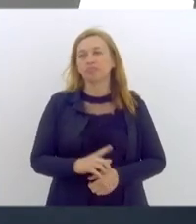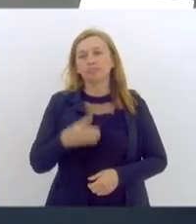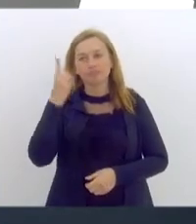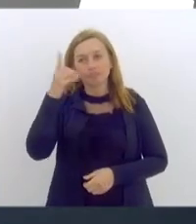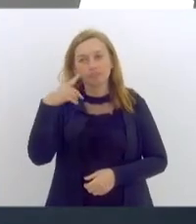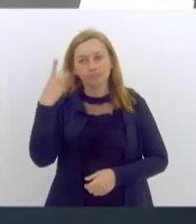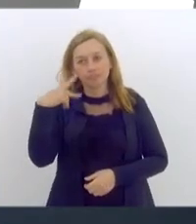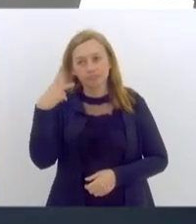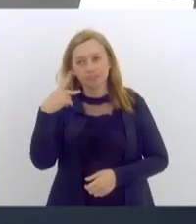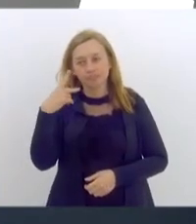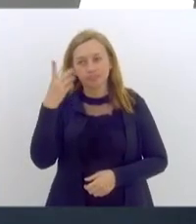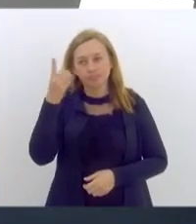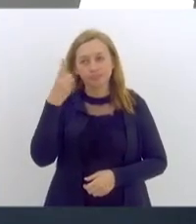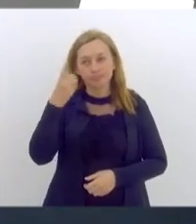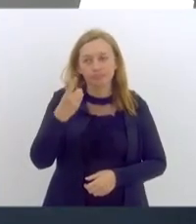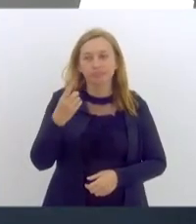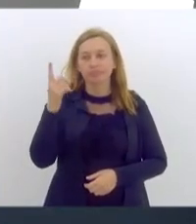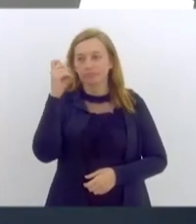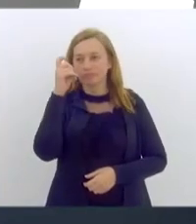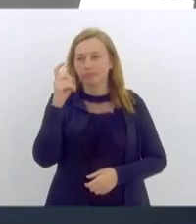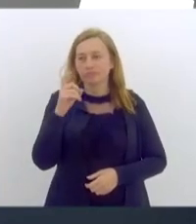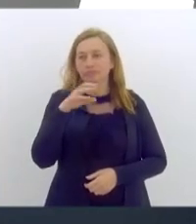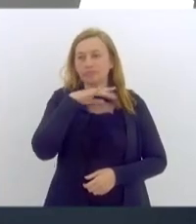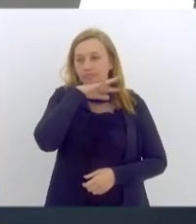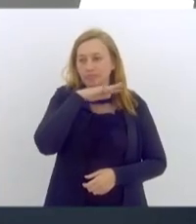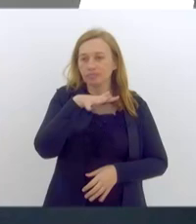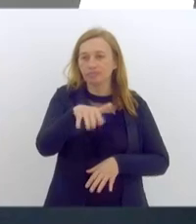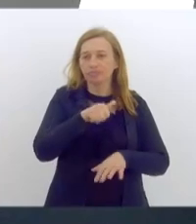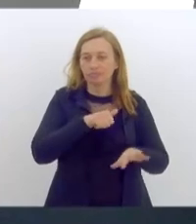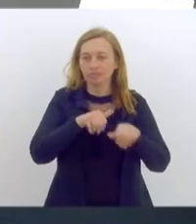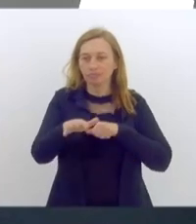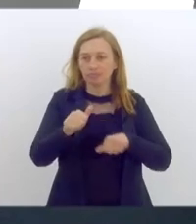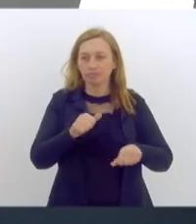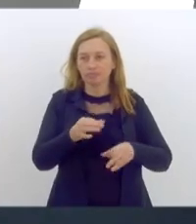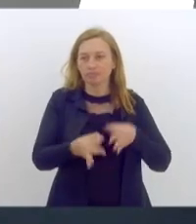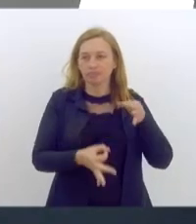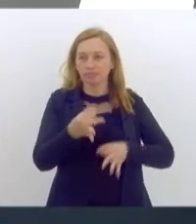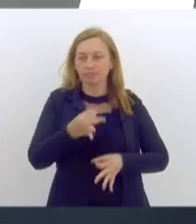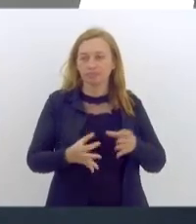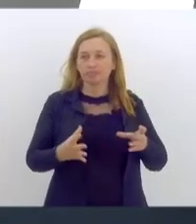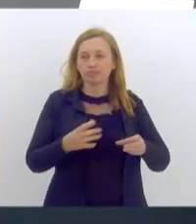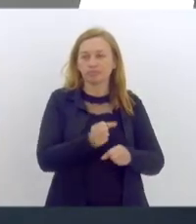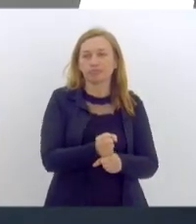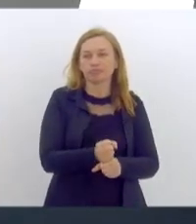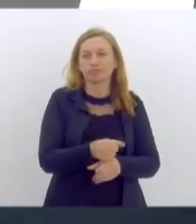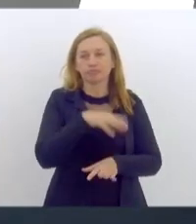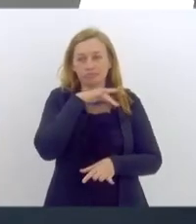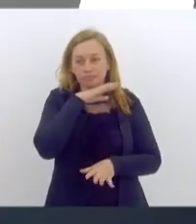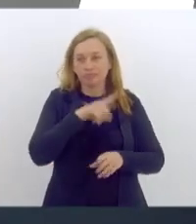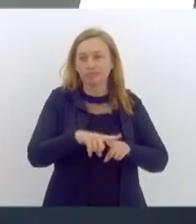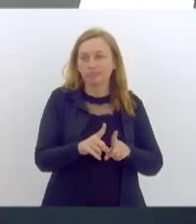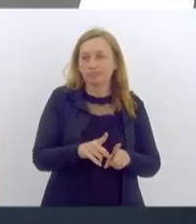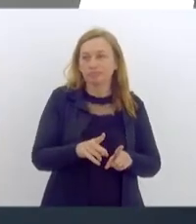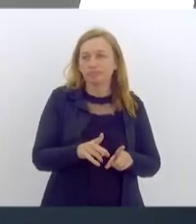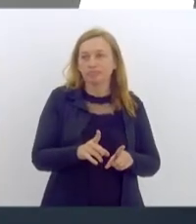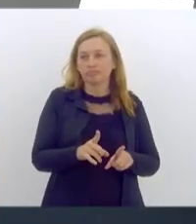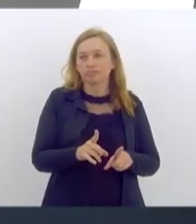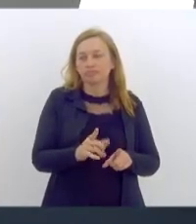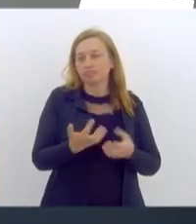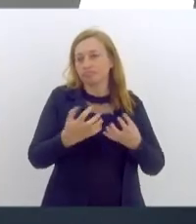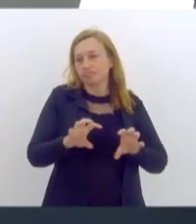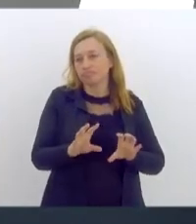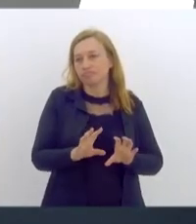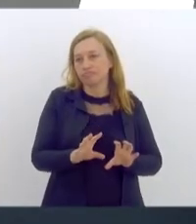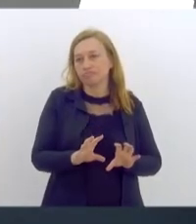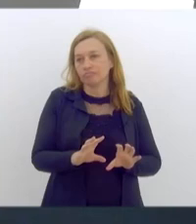Deputado é ruim chamar o pessoal do tribunal de conta que a gente é sempre um uma pedra no sapato né do administrador e a gente obviamente a gente não não quer fazer